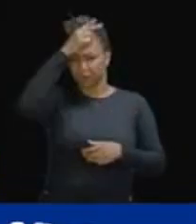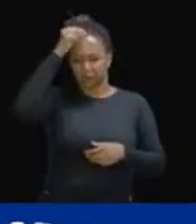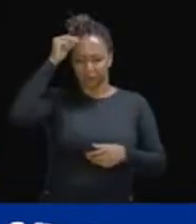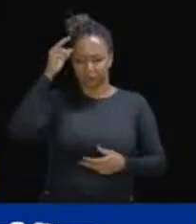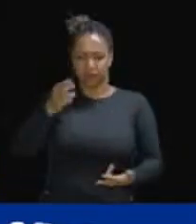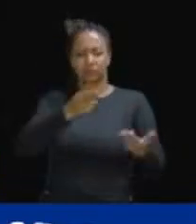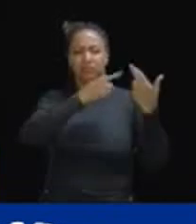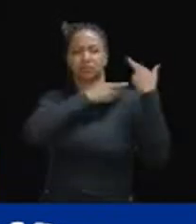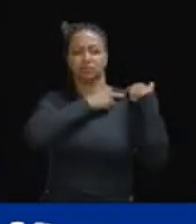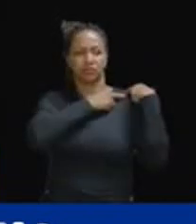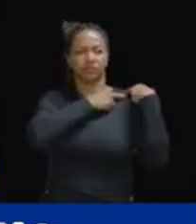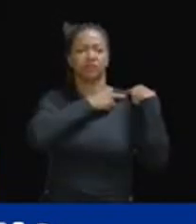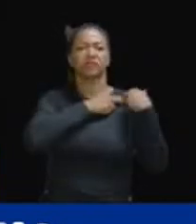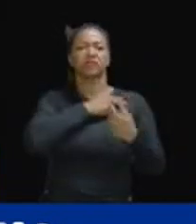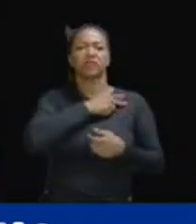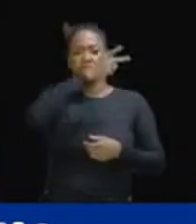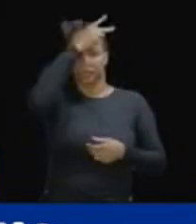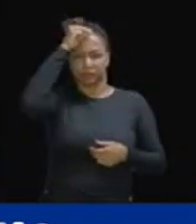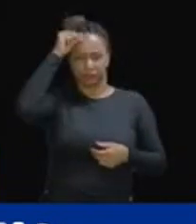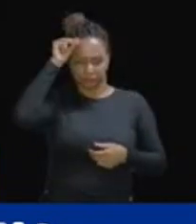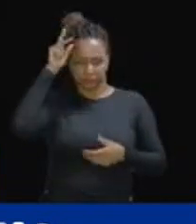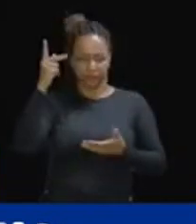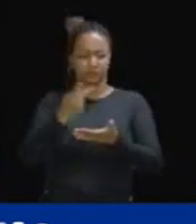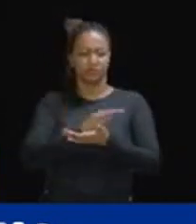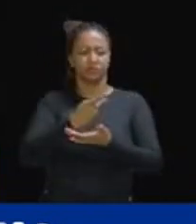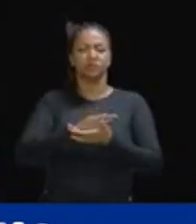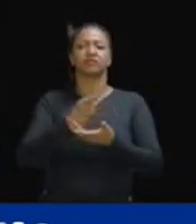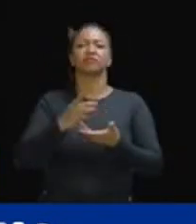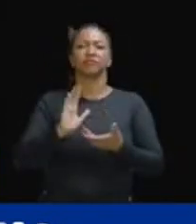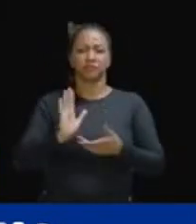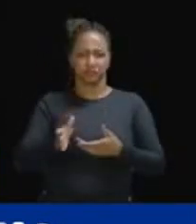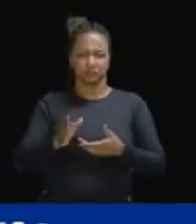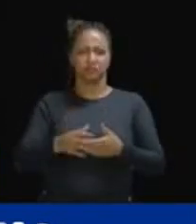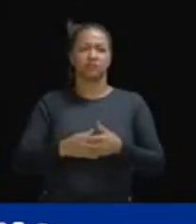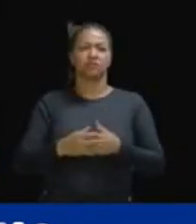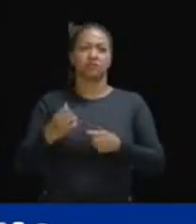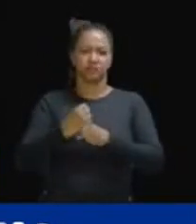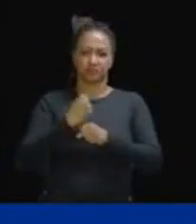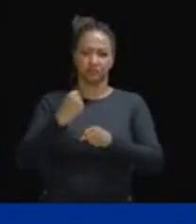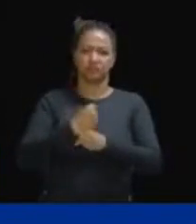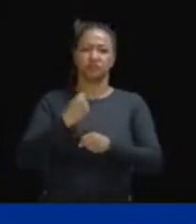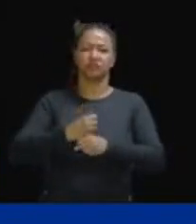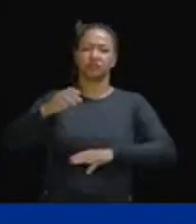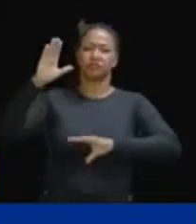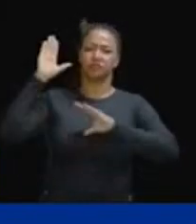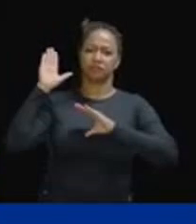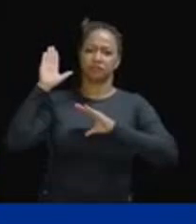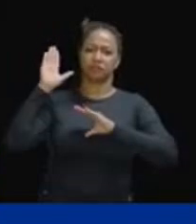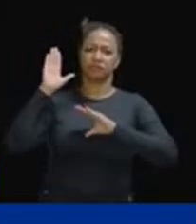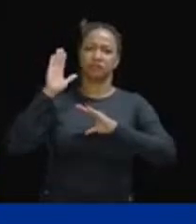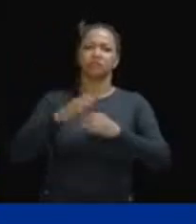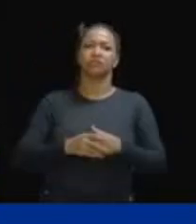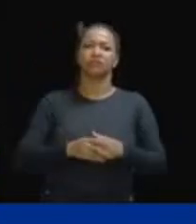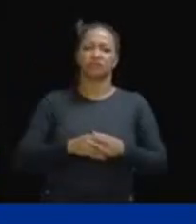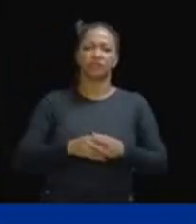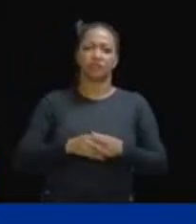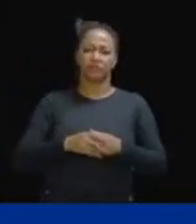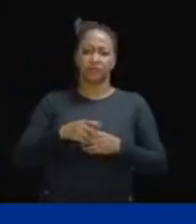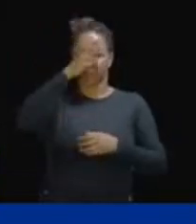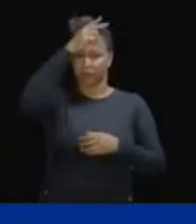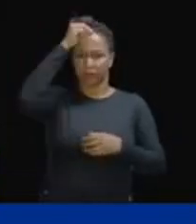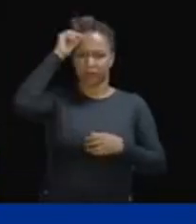prefeitura. O que era da prefeitura foi feito, o que era da gestão foi feito, o que o candidato à reeleição na qualidade de